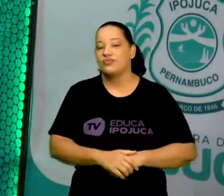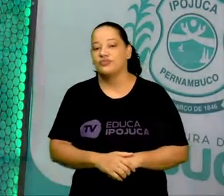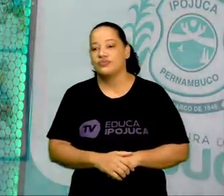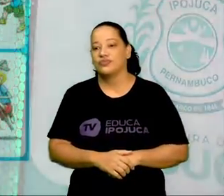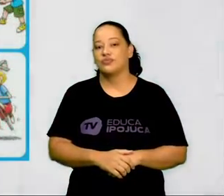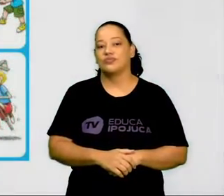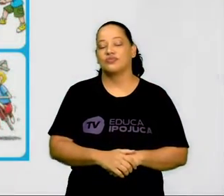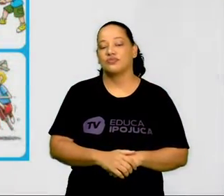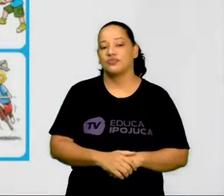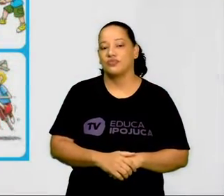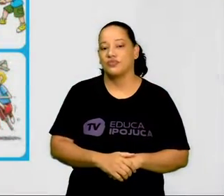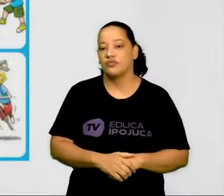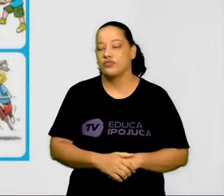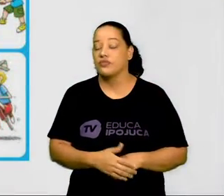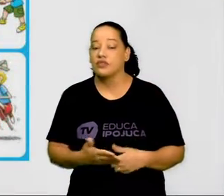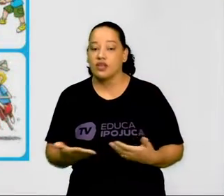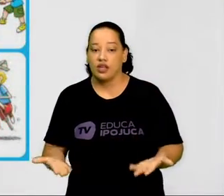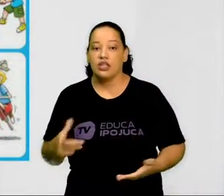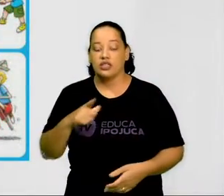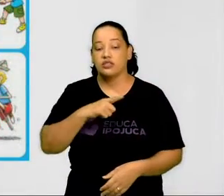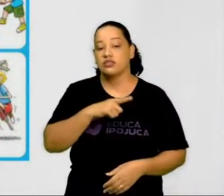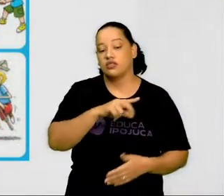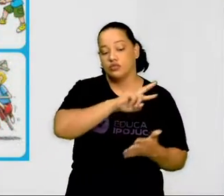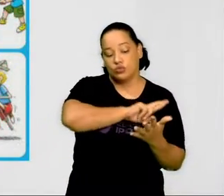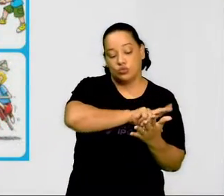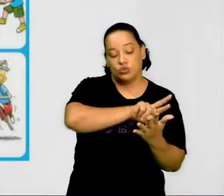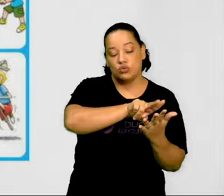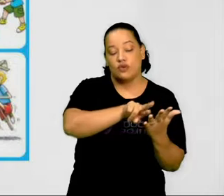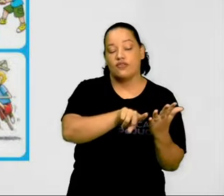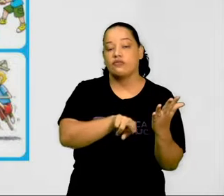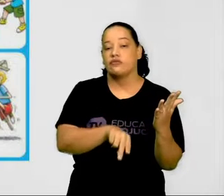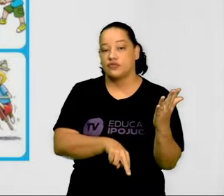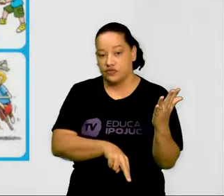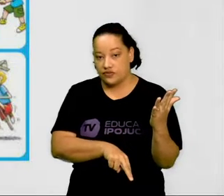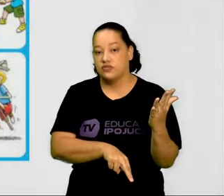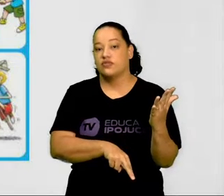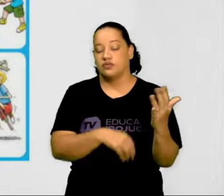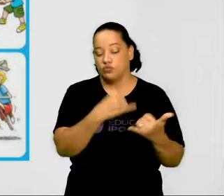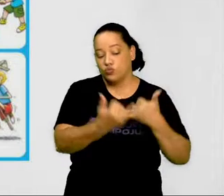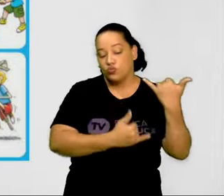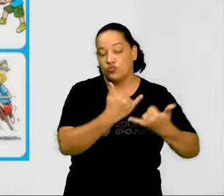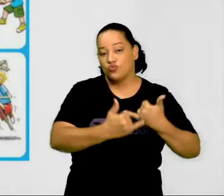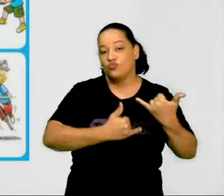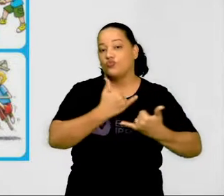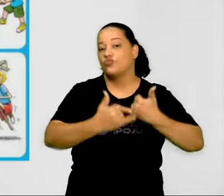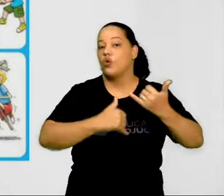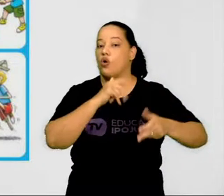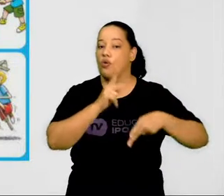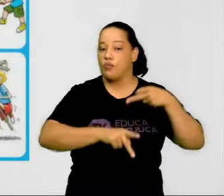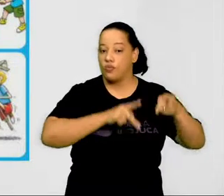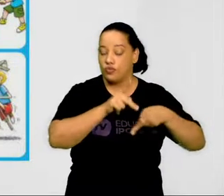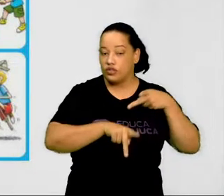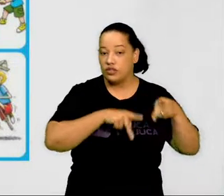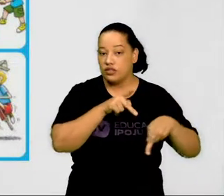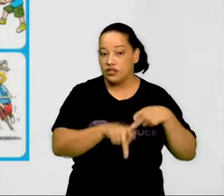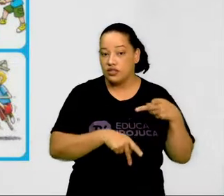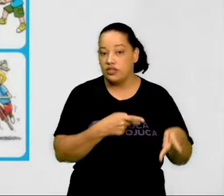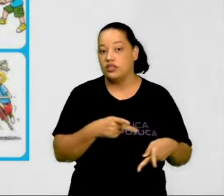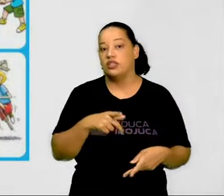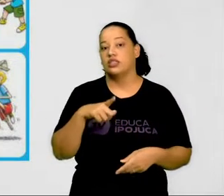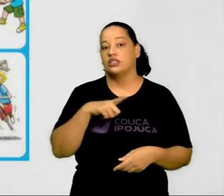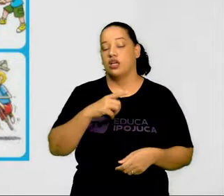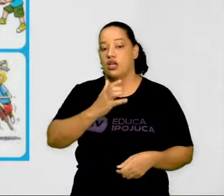saúde Observe né Aqui Nós Temos vários vários jogos populares temos aqui né